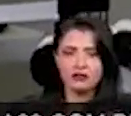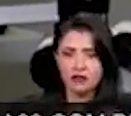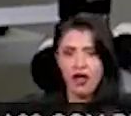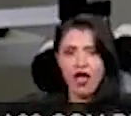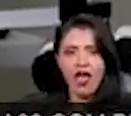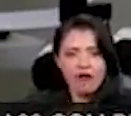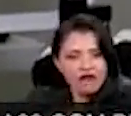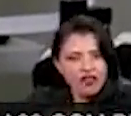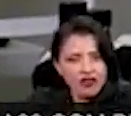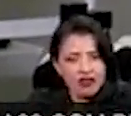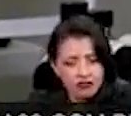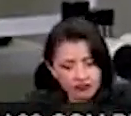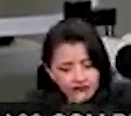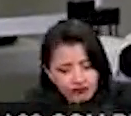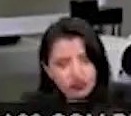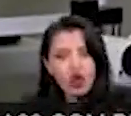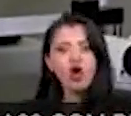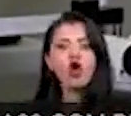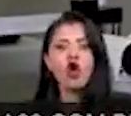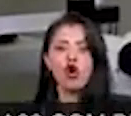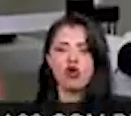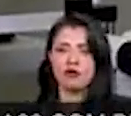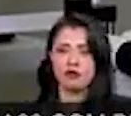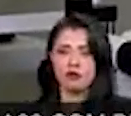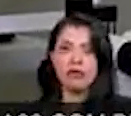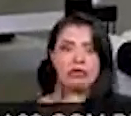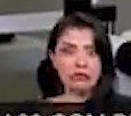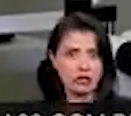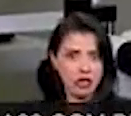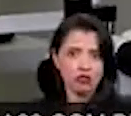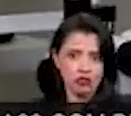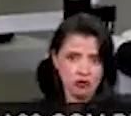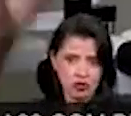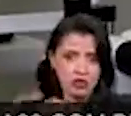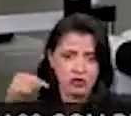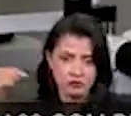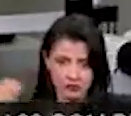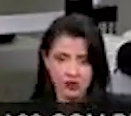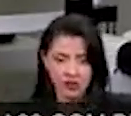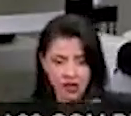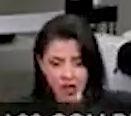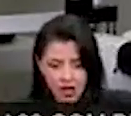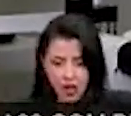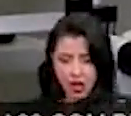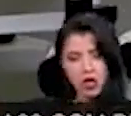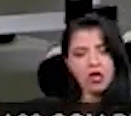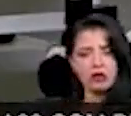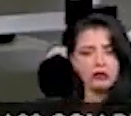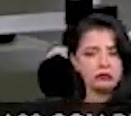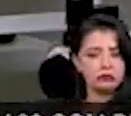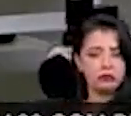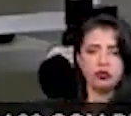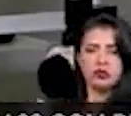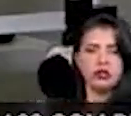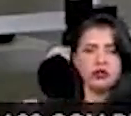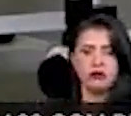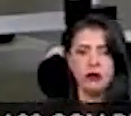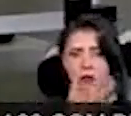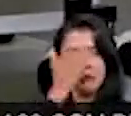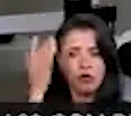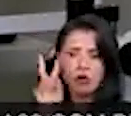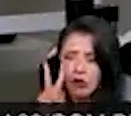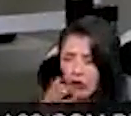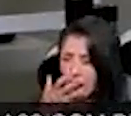vidrinho. Quando a gente tem uma patologia nesse tecido que impossibilita o paciente